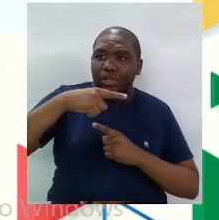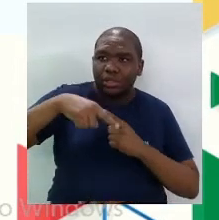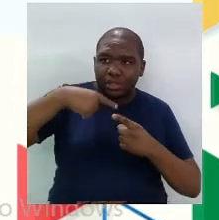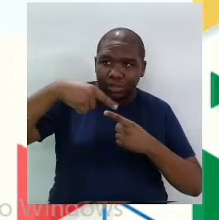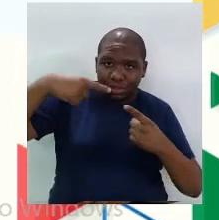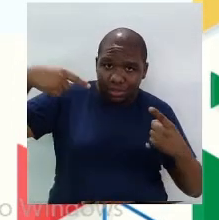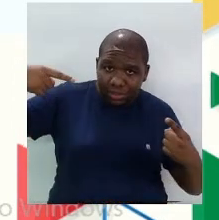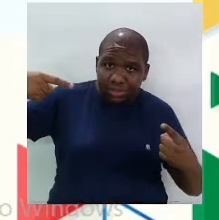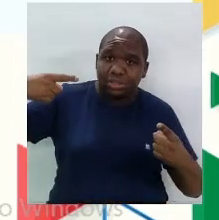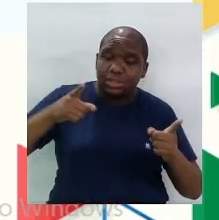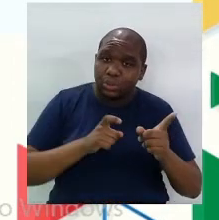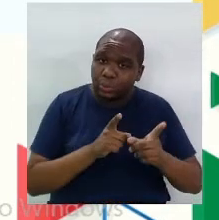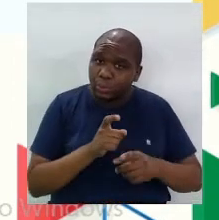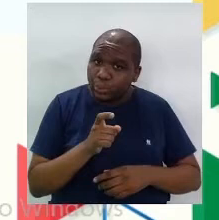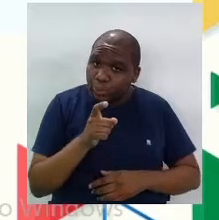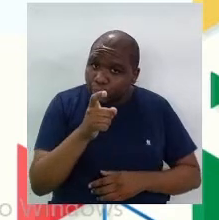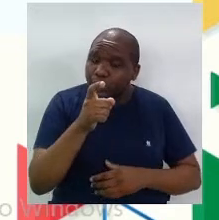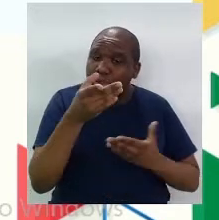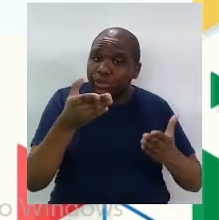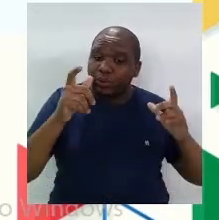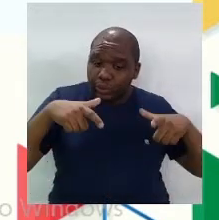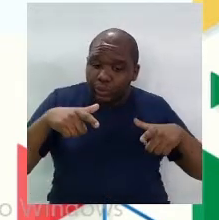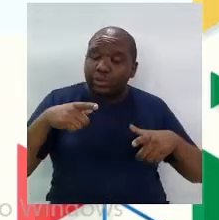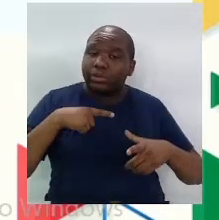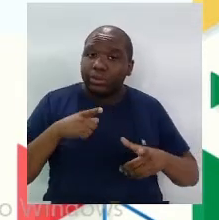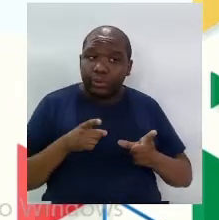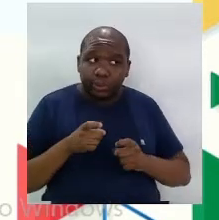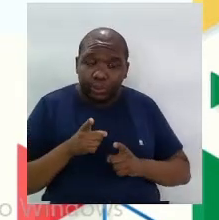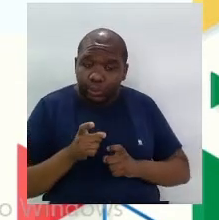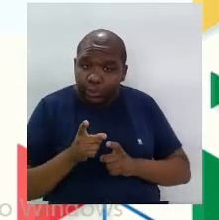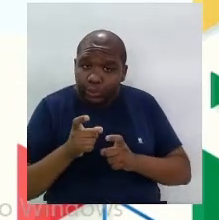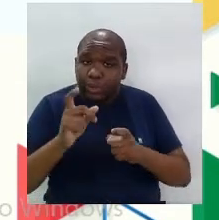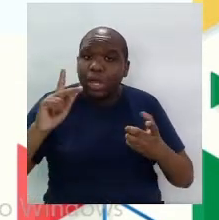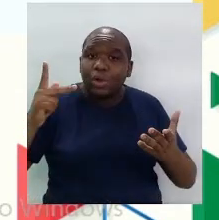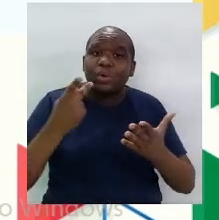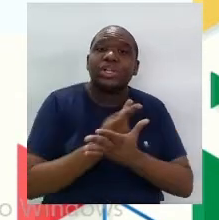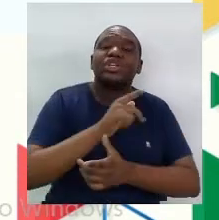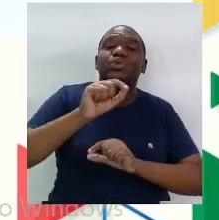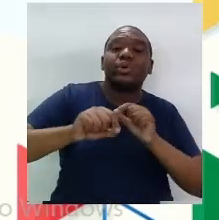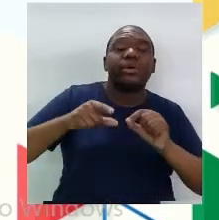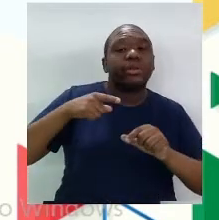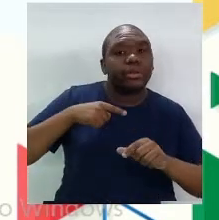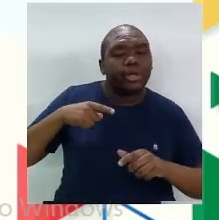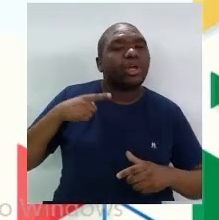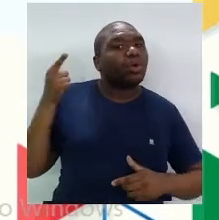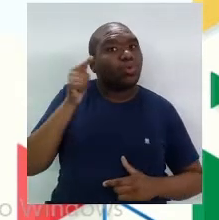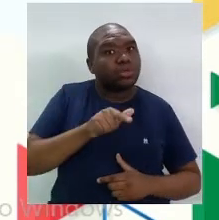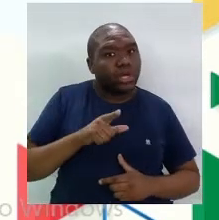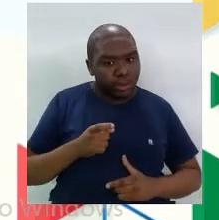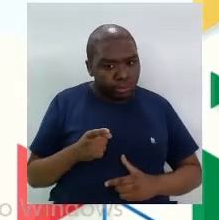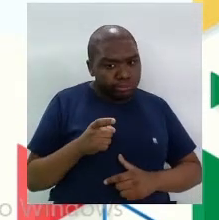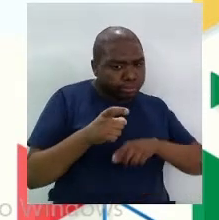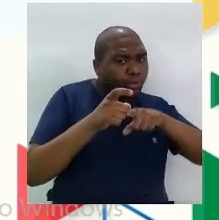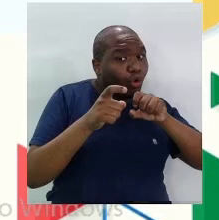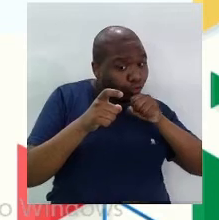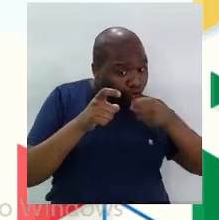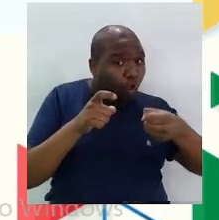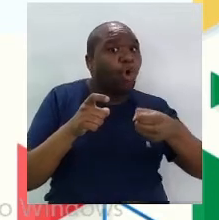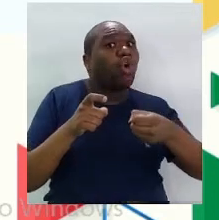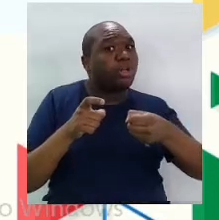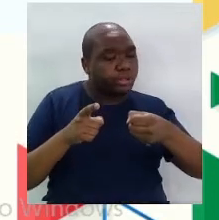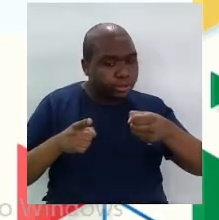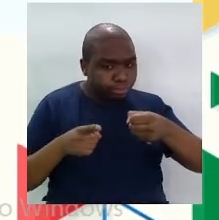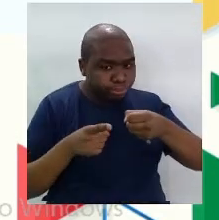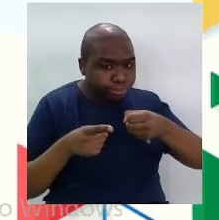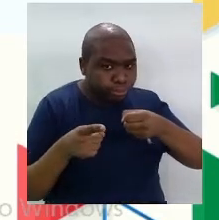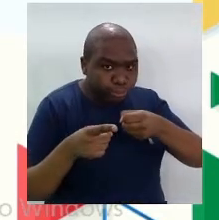tubos espilados, que nesse local os espermatozoides adquirem maturidade e